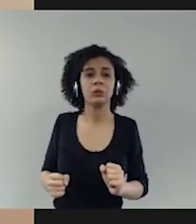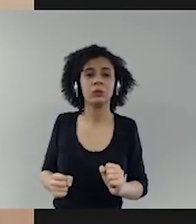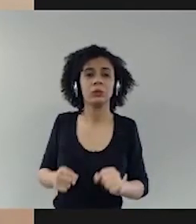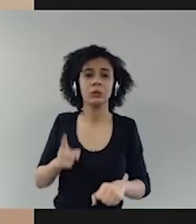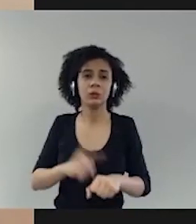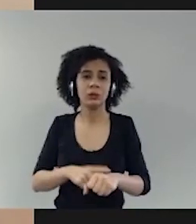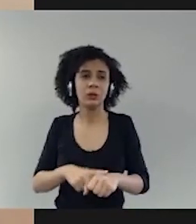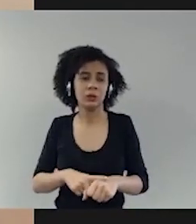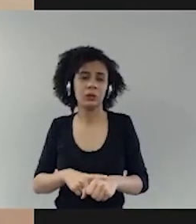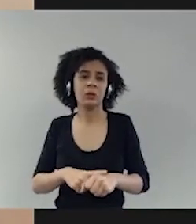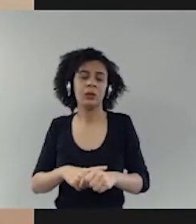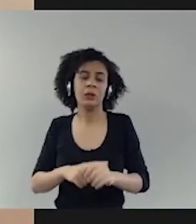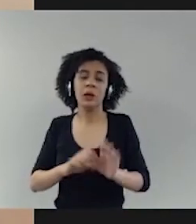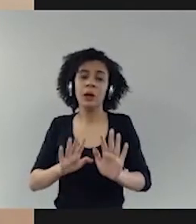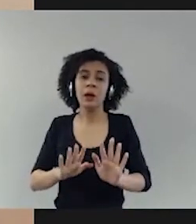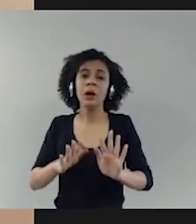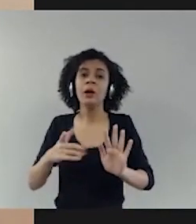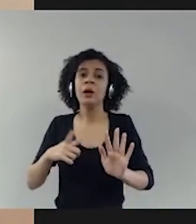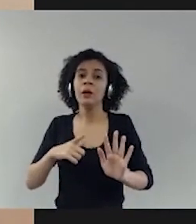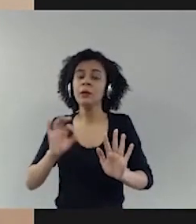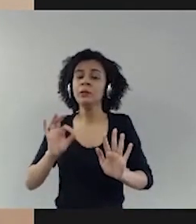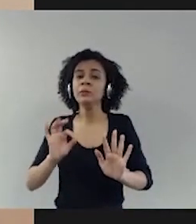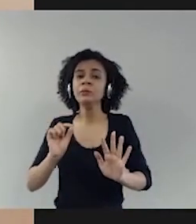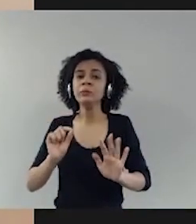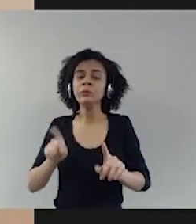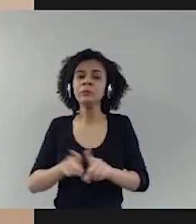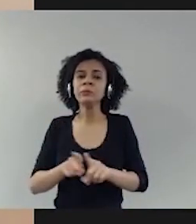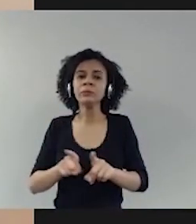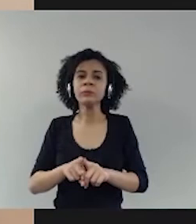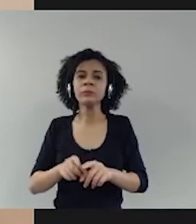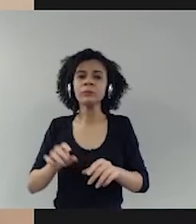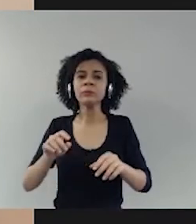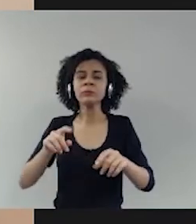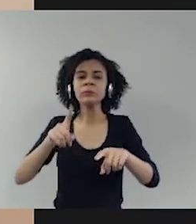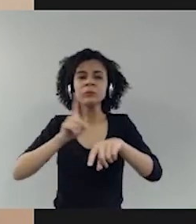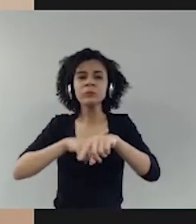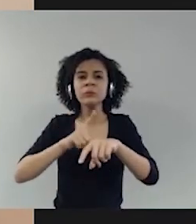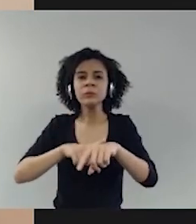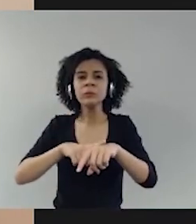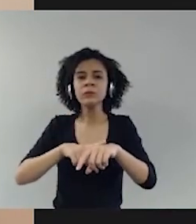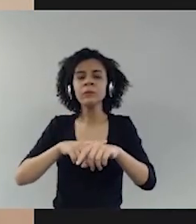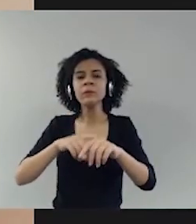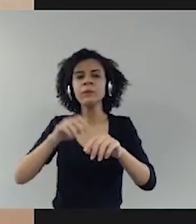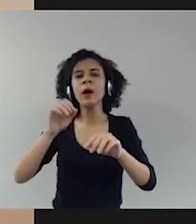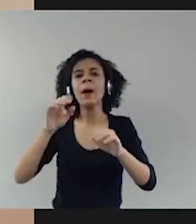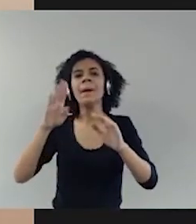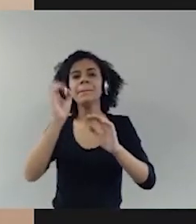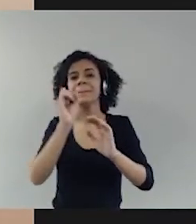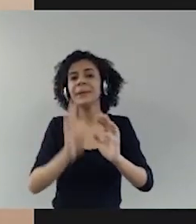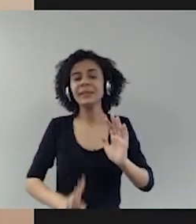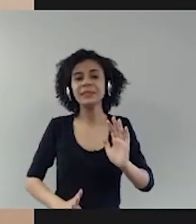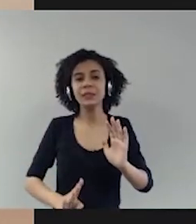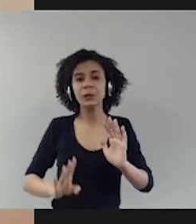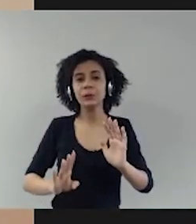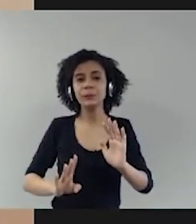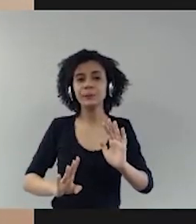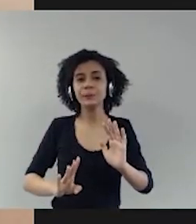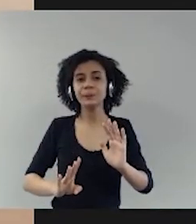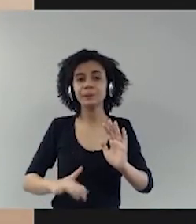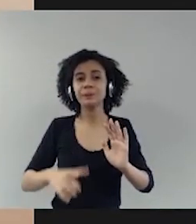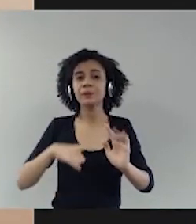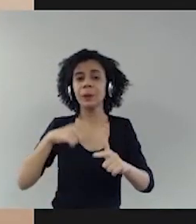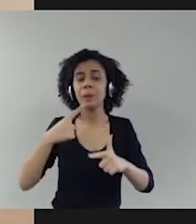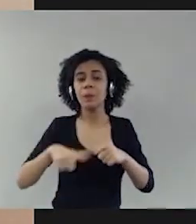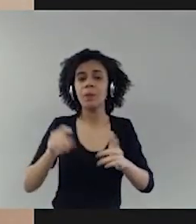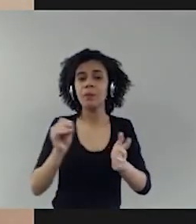numa situação de exceção, a corrigir essas situações que ainda o Estado brasileiro como um todo, por problemas